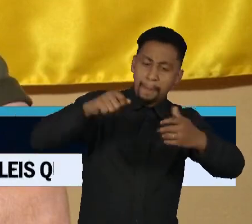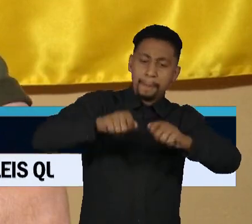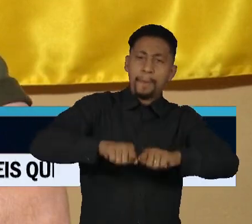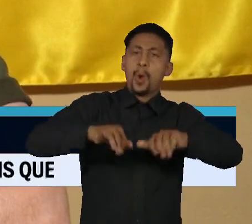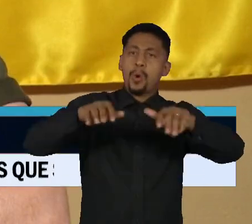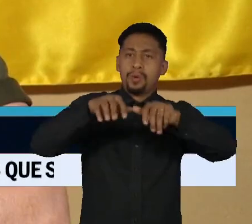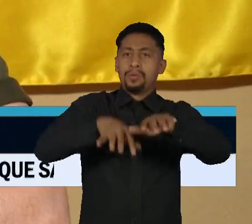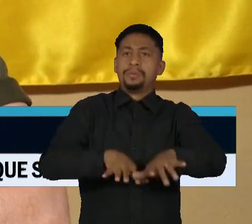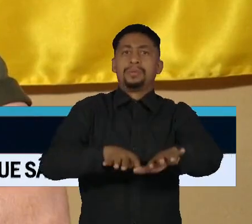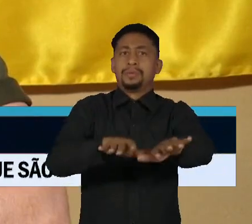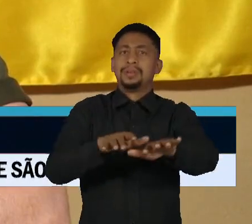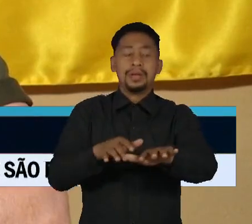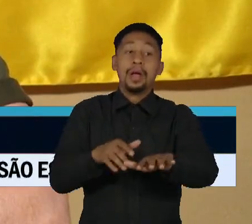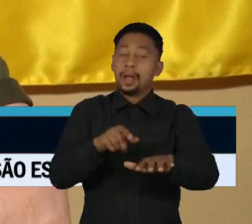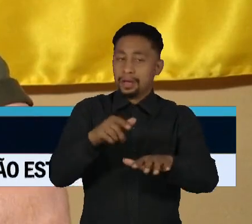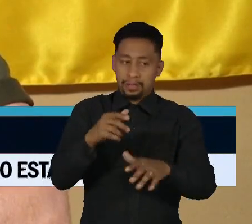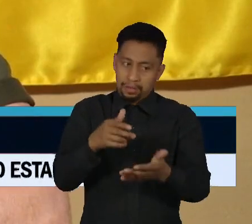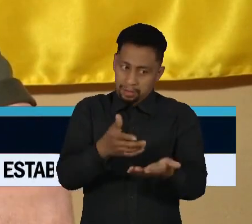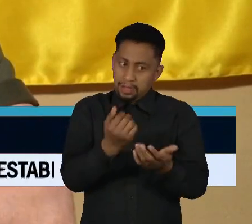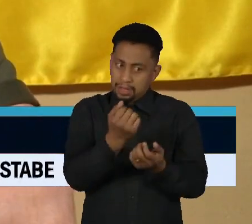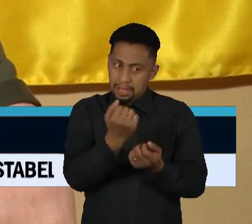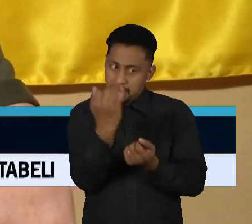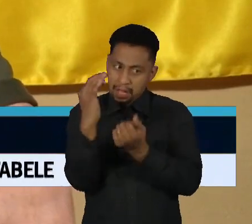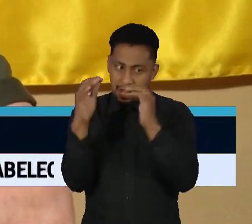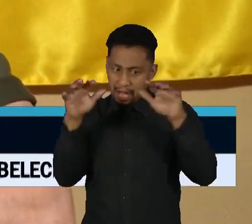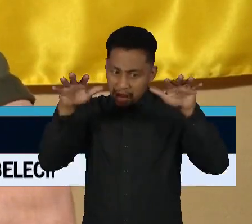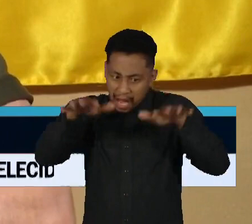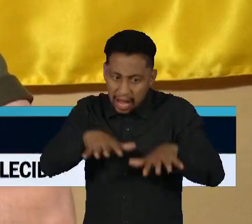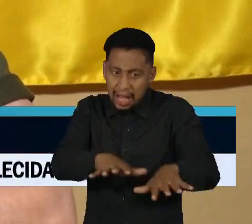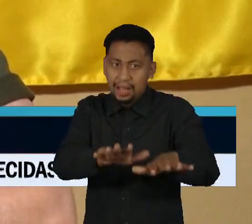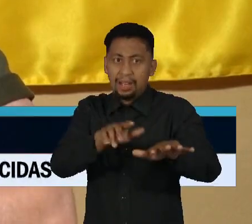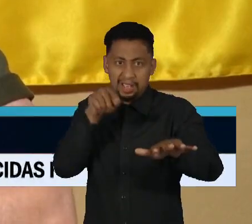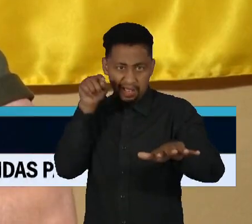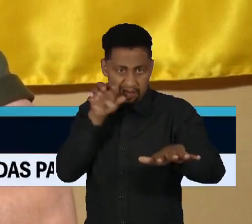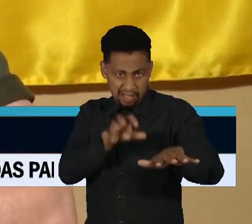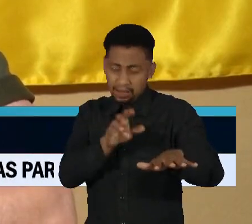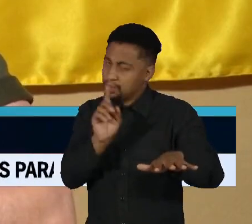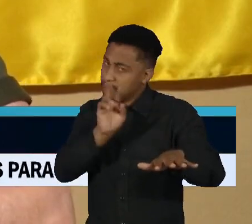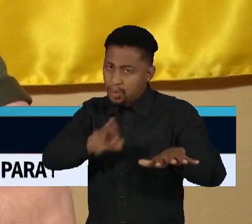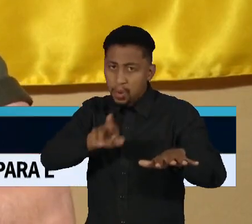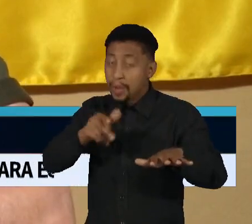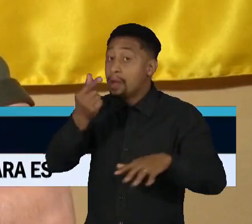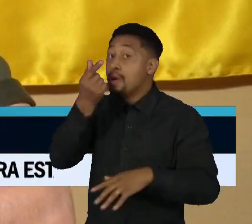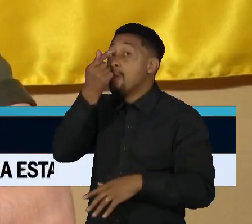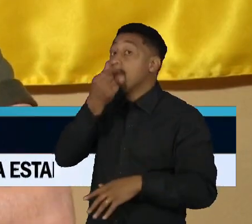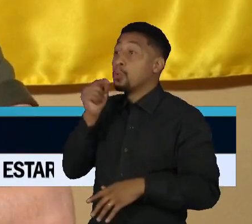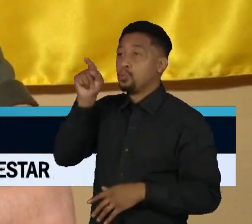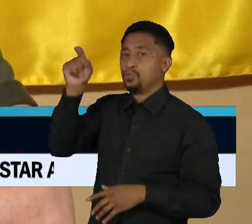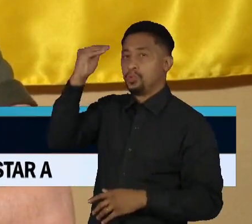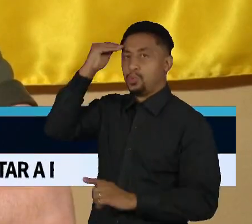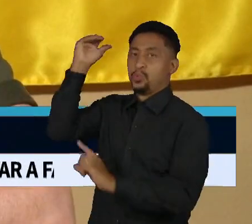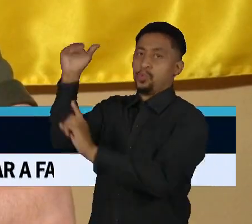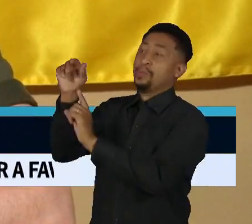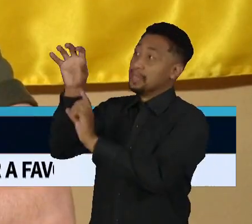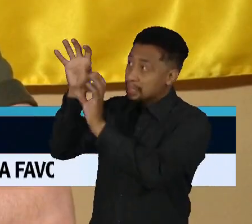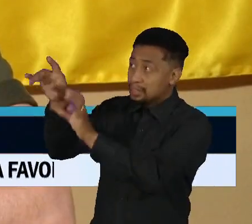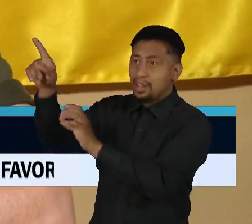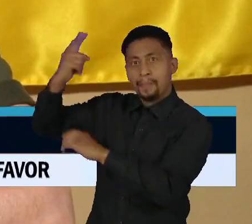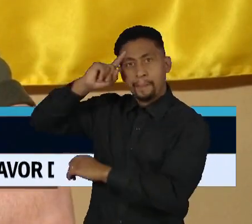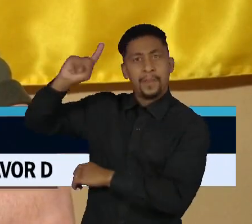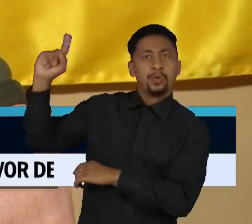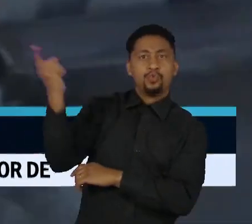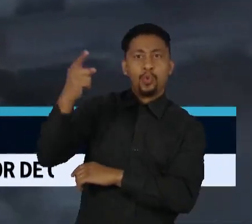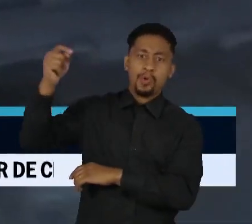manifestação da crise climática, disse. Este é um desastre do Putin. É o que ele faz e o que pessoalmente ordena que seja feito,